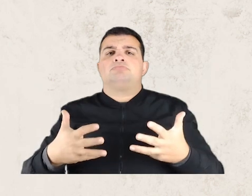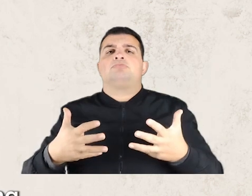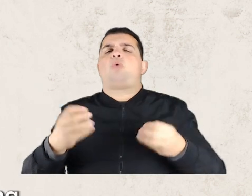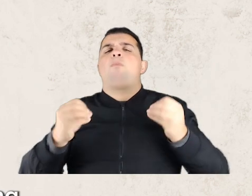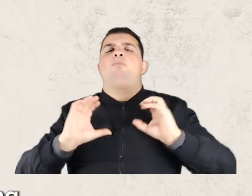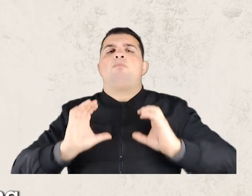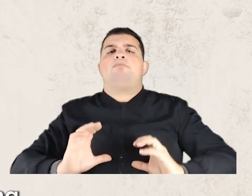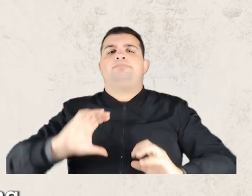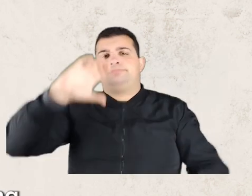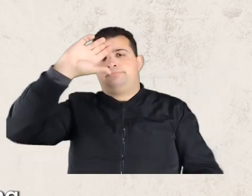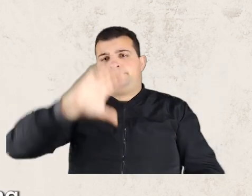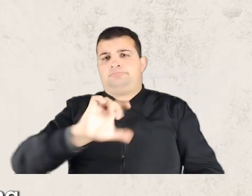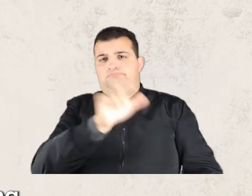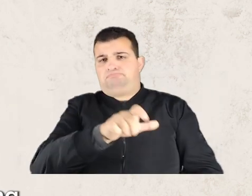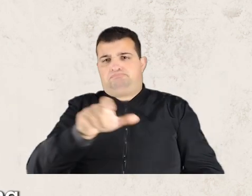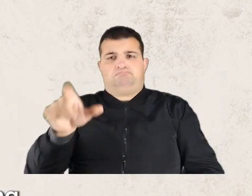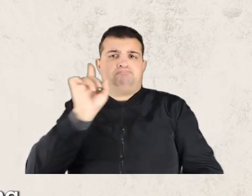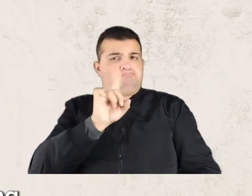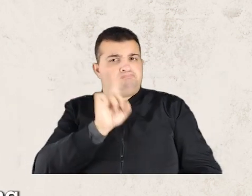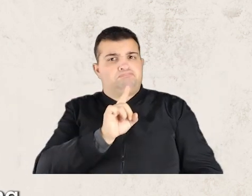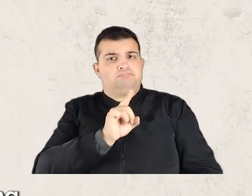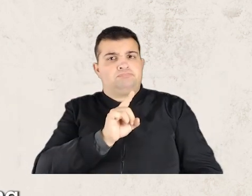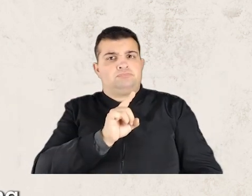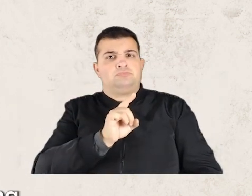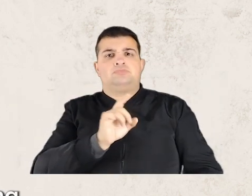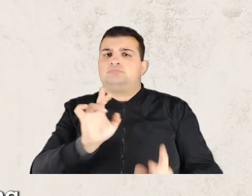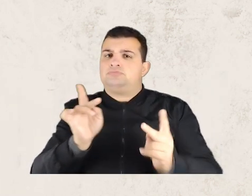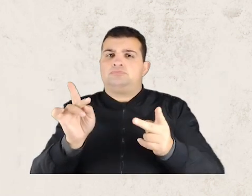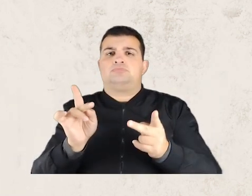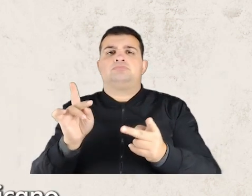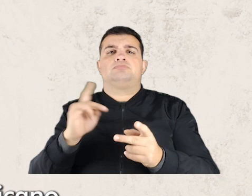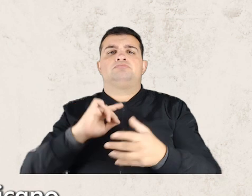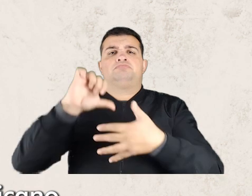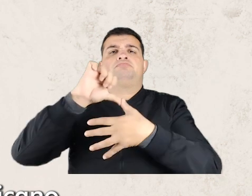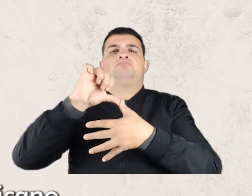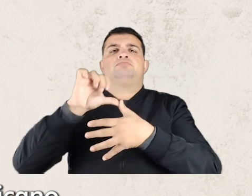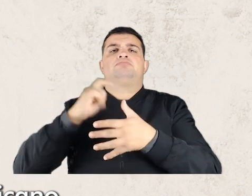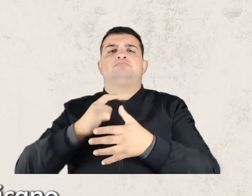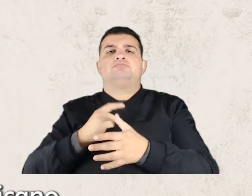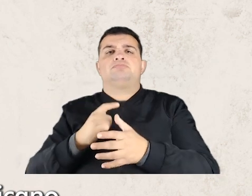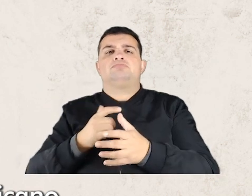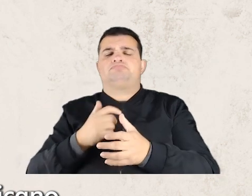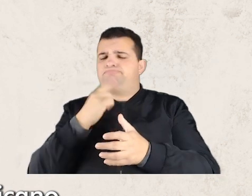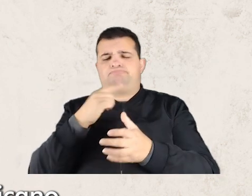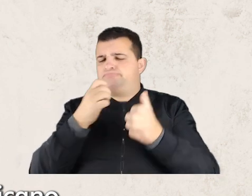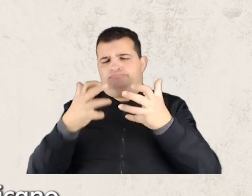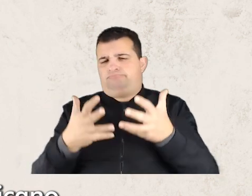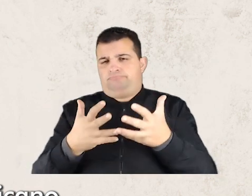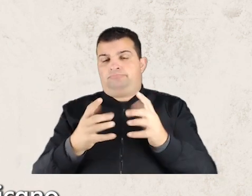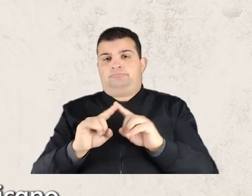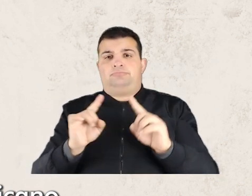norte-americana, ela está colada na ideologia norte-americana. Então ela dá conta de explicar